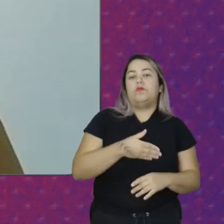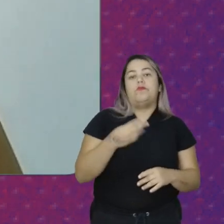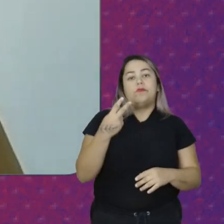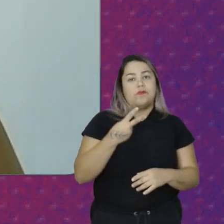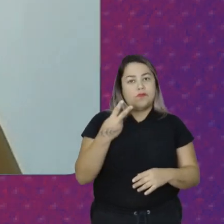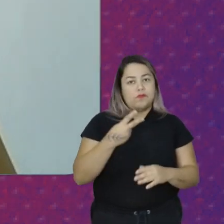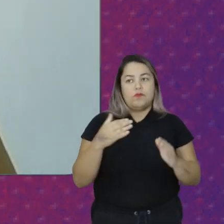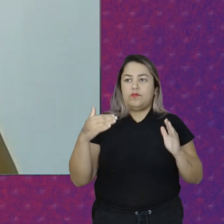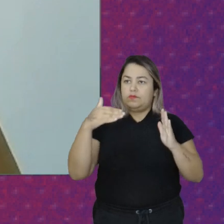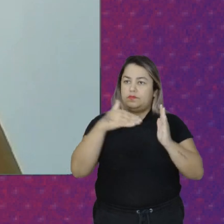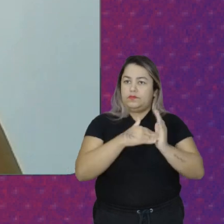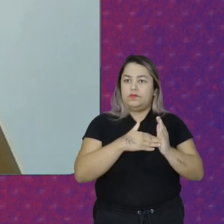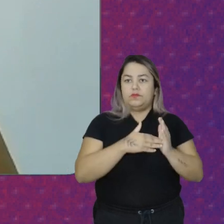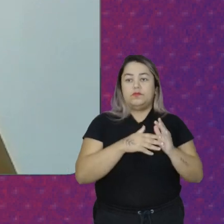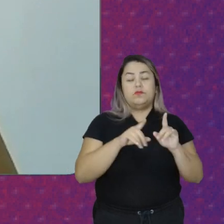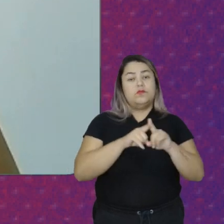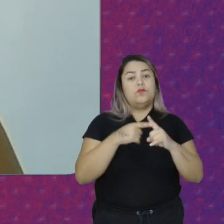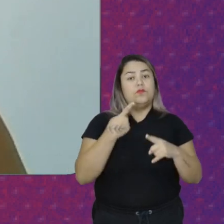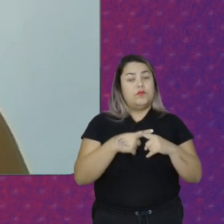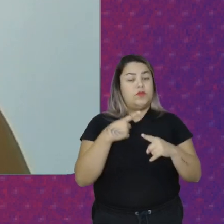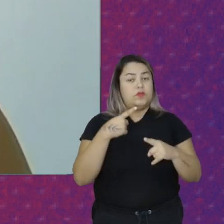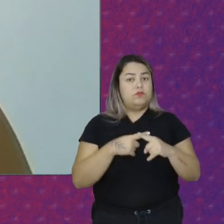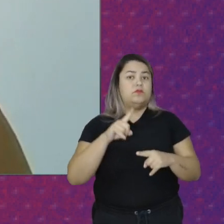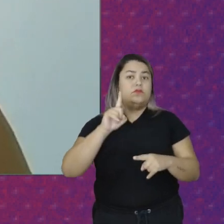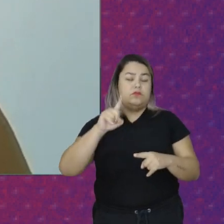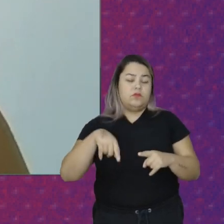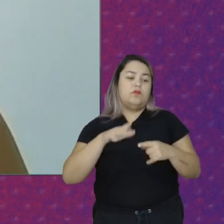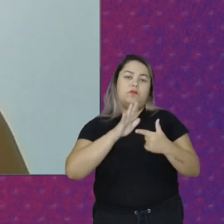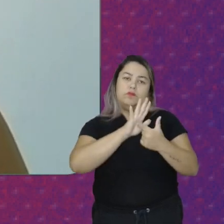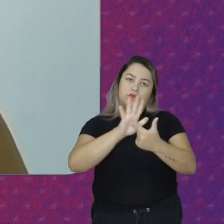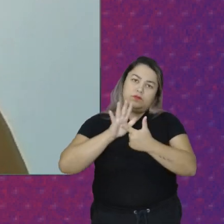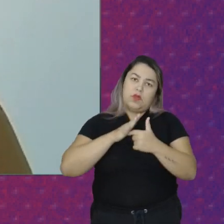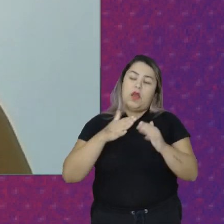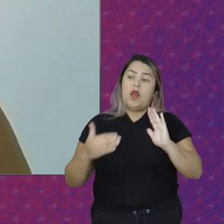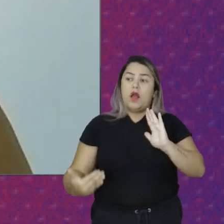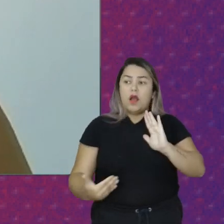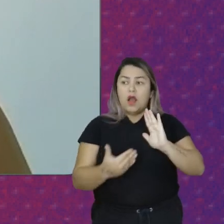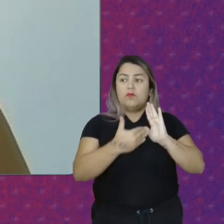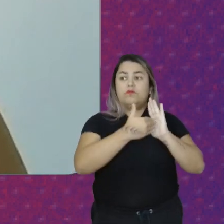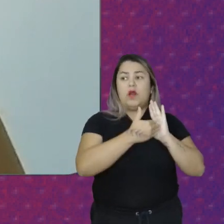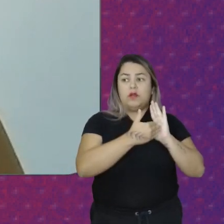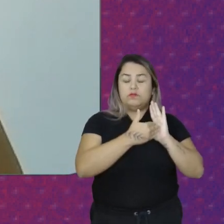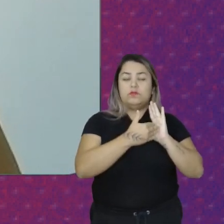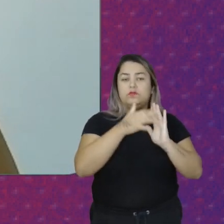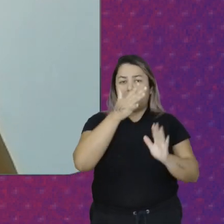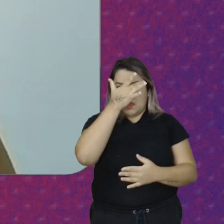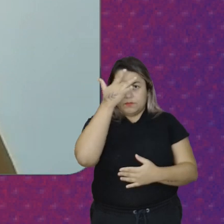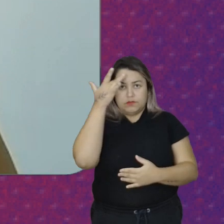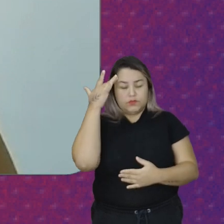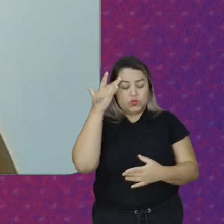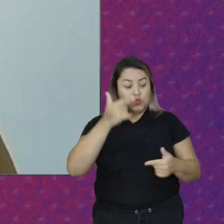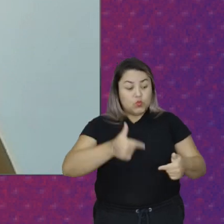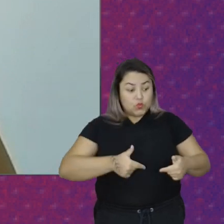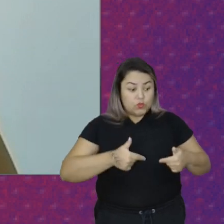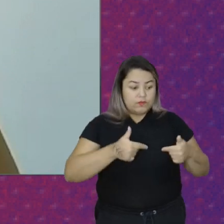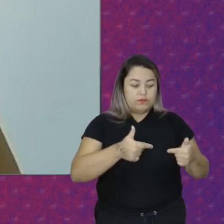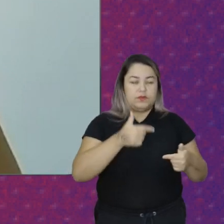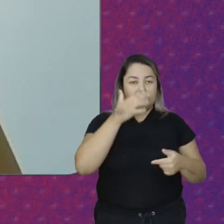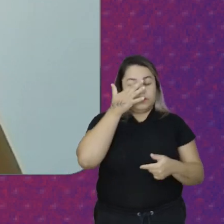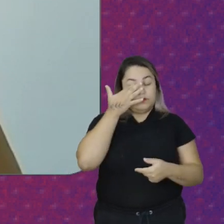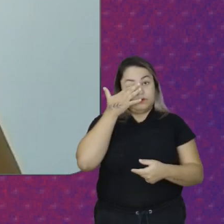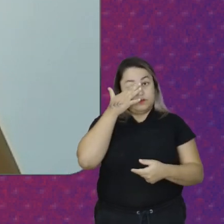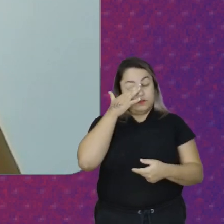últimas preponderantes, porque são elas que vão apontar as barreiras que a pessoa enfrenta. E a